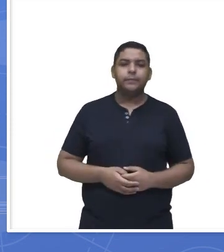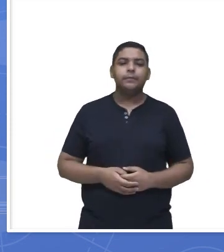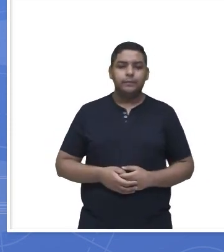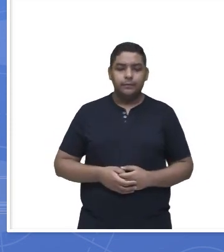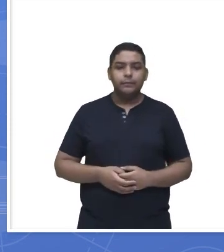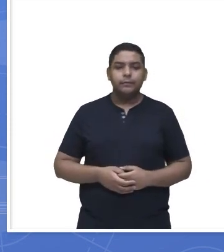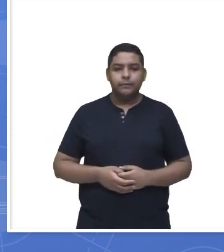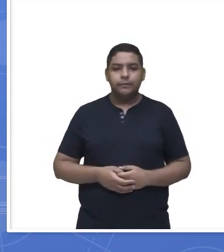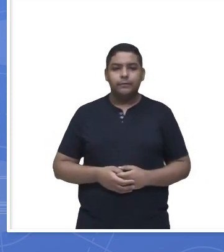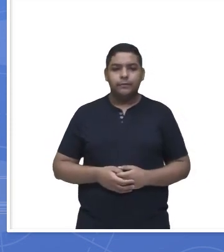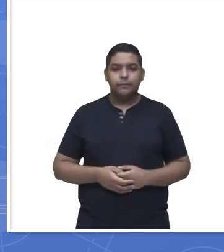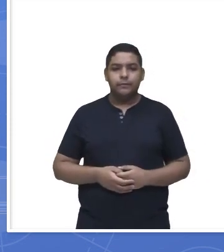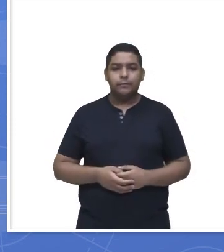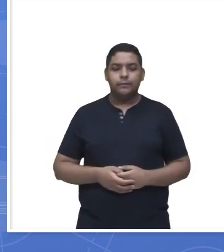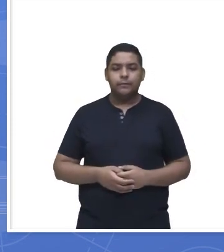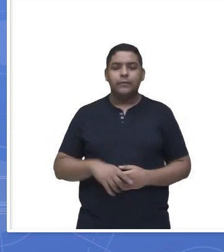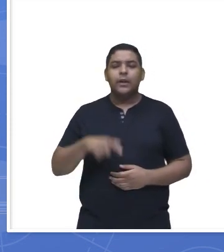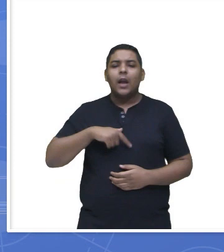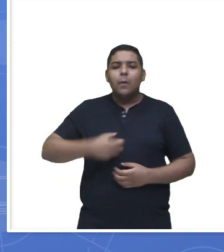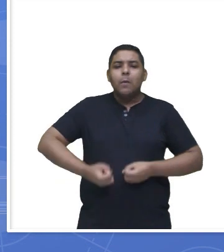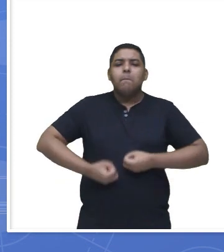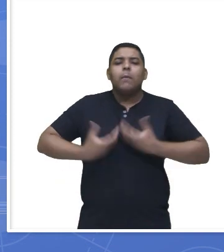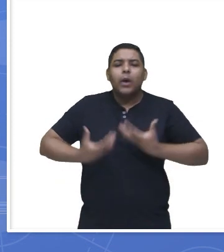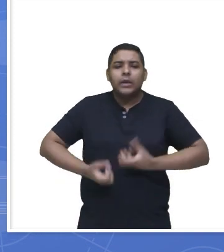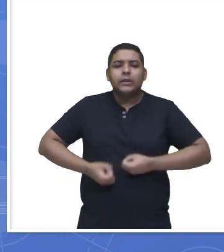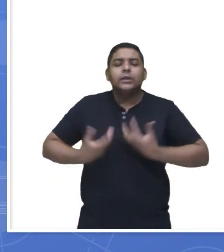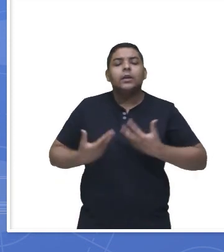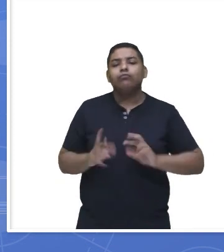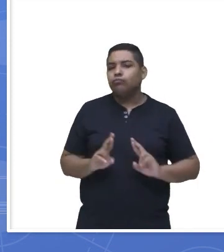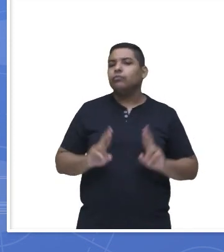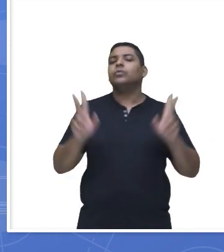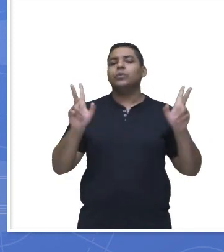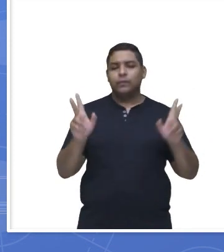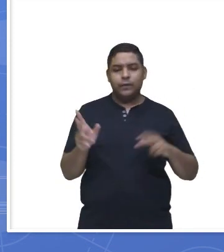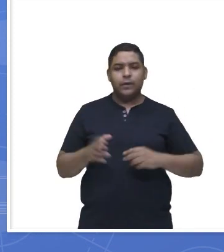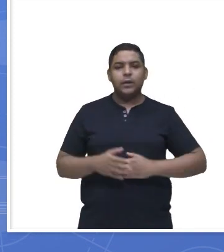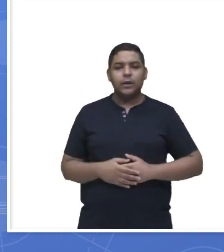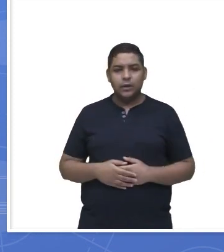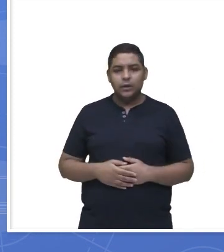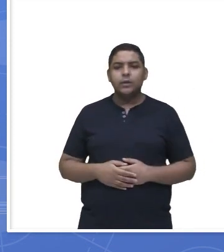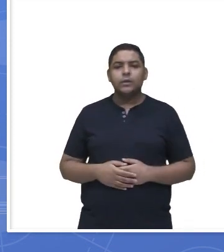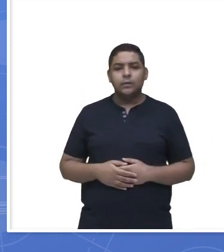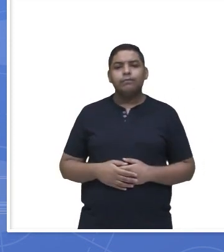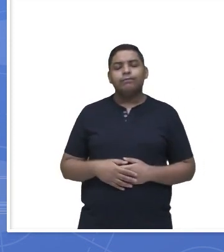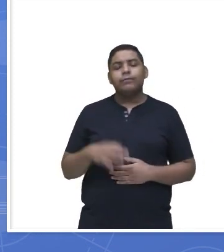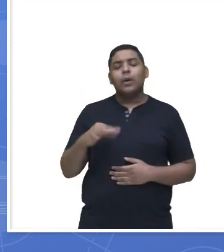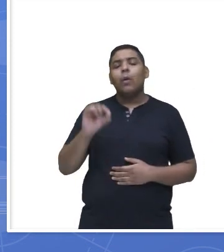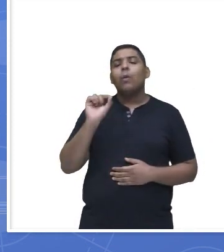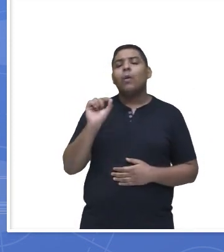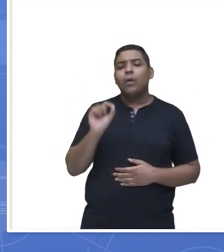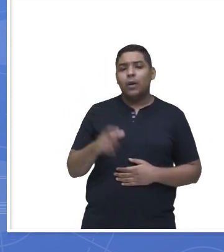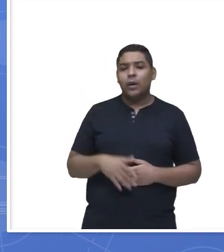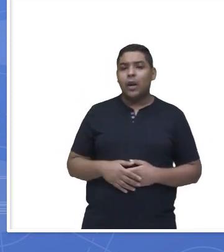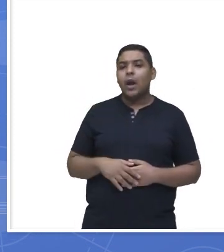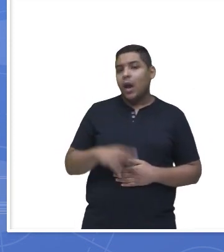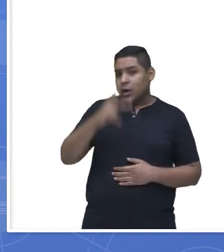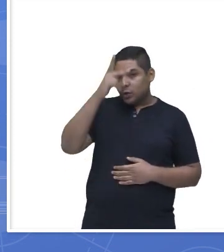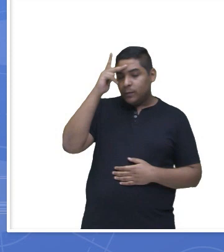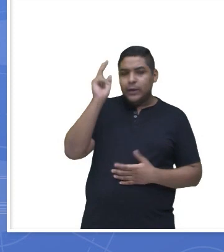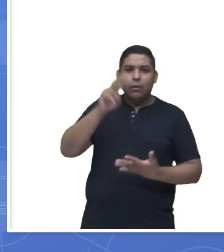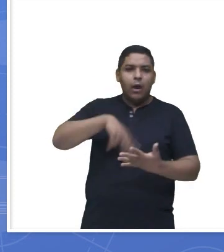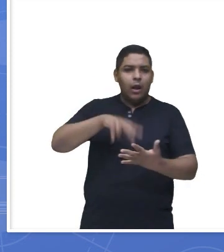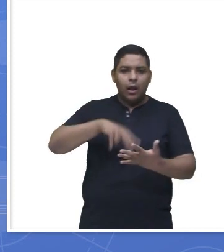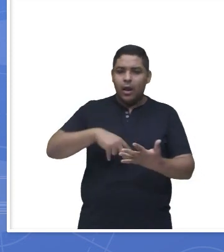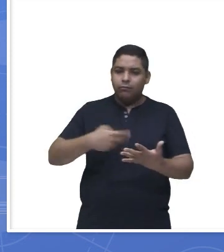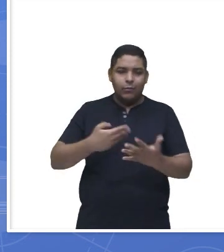uma produção poética diferente, ele trouxe algo de que, de certa forma, o público também não estava acostumado a ler.